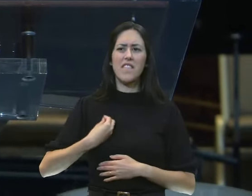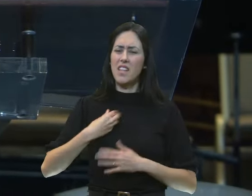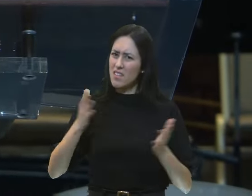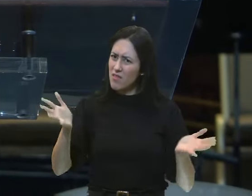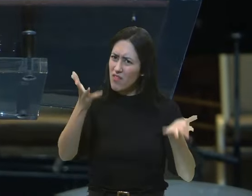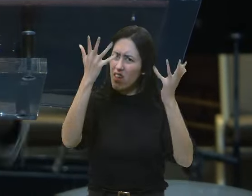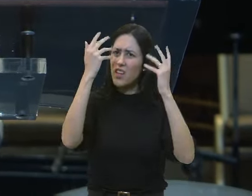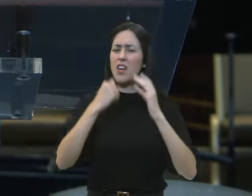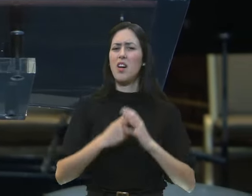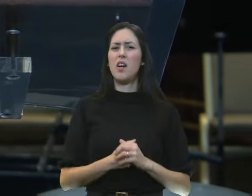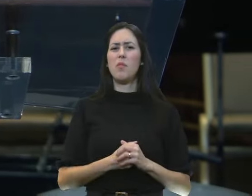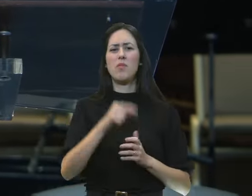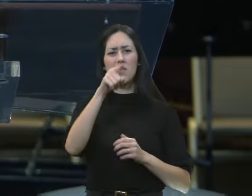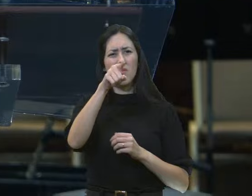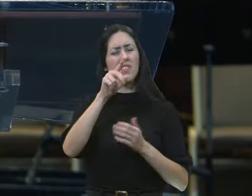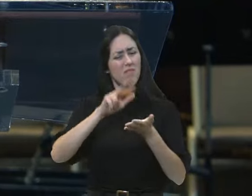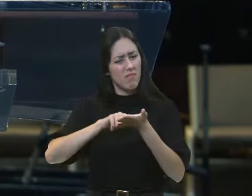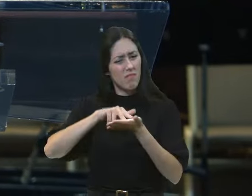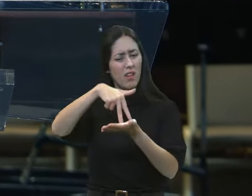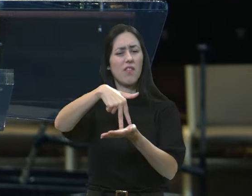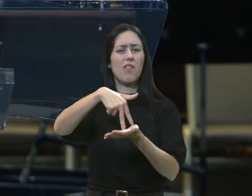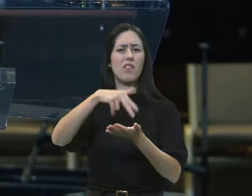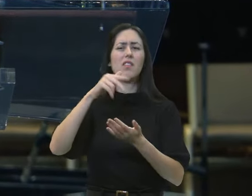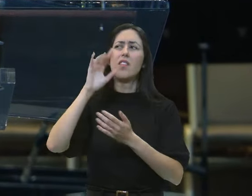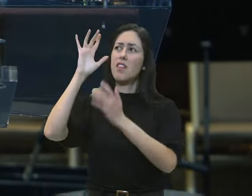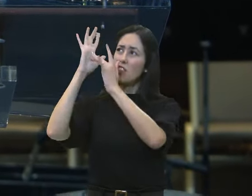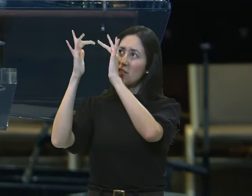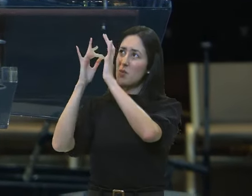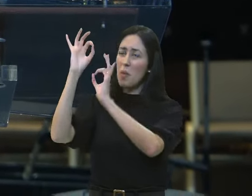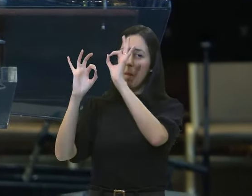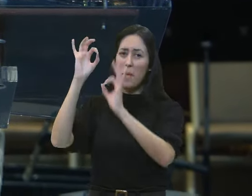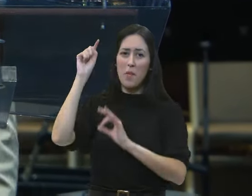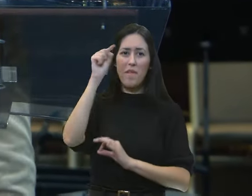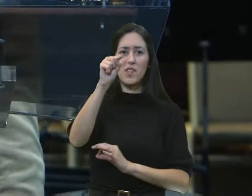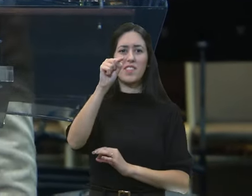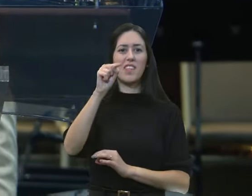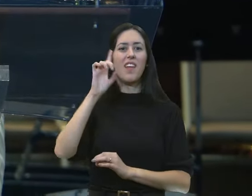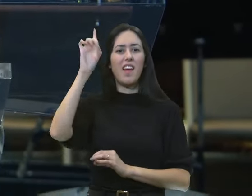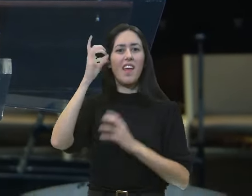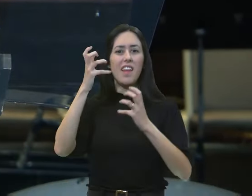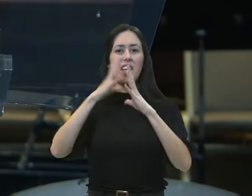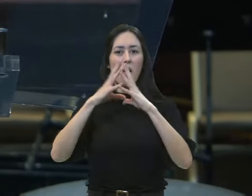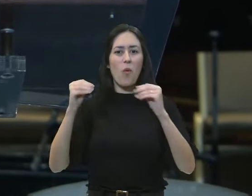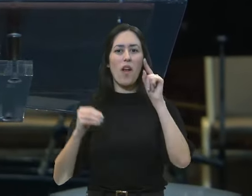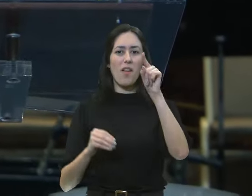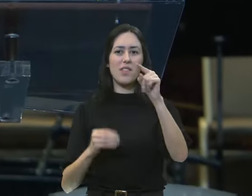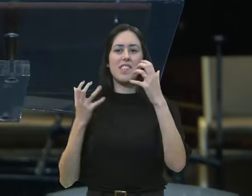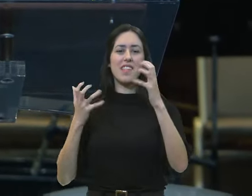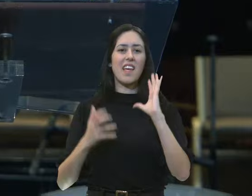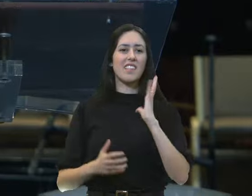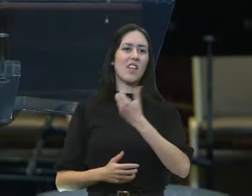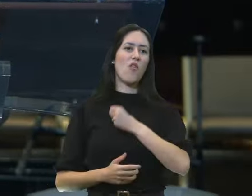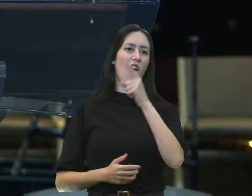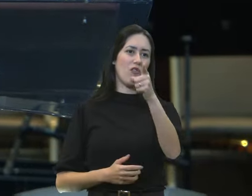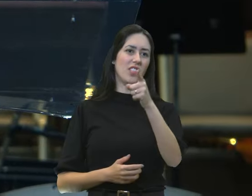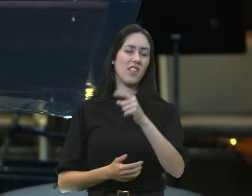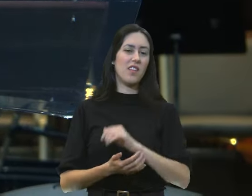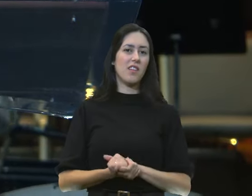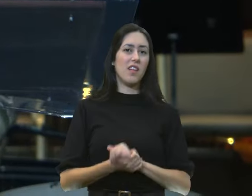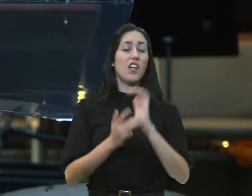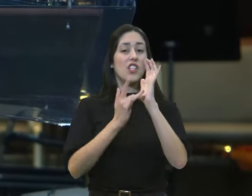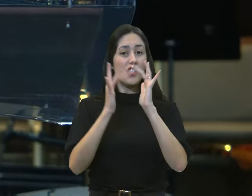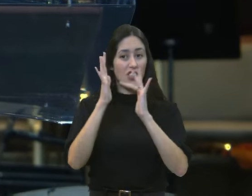levanta dessa situação. Eu tenho um plano para você, eu quero te curar, eu quero te salvar. Jesus